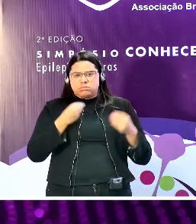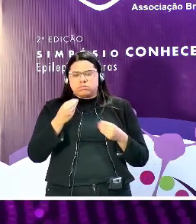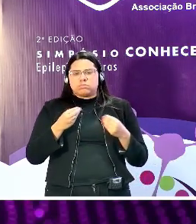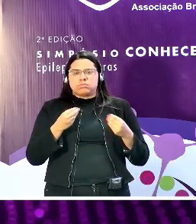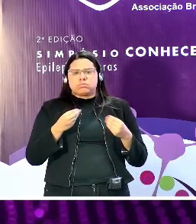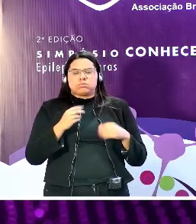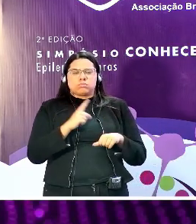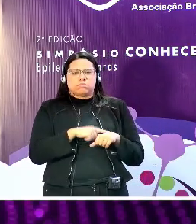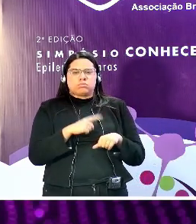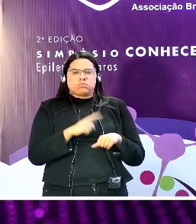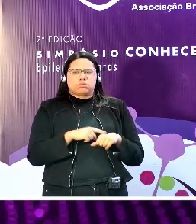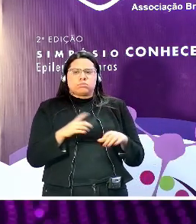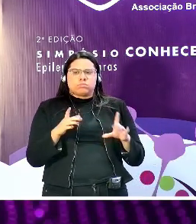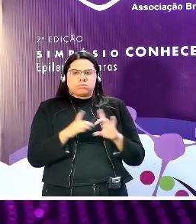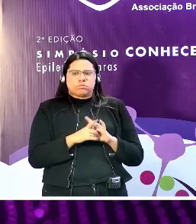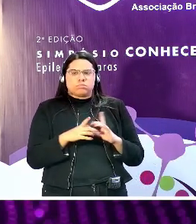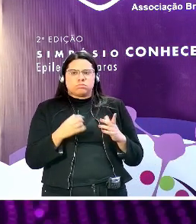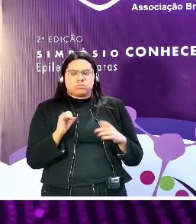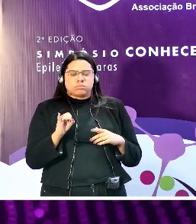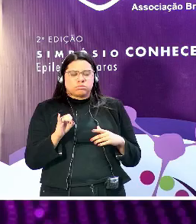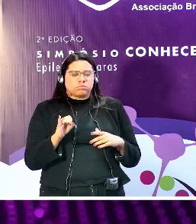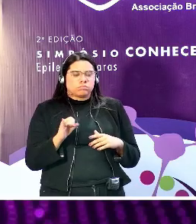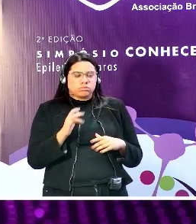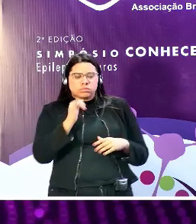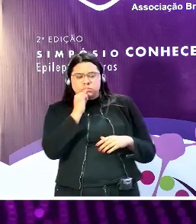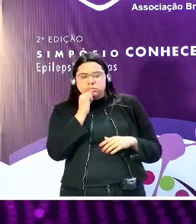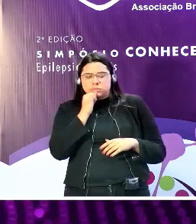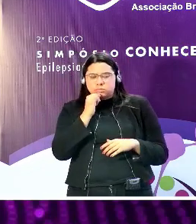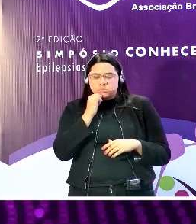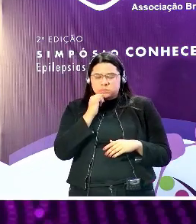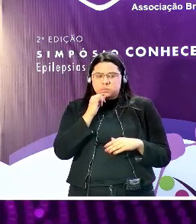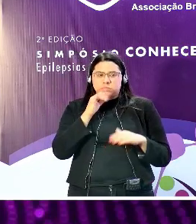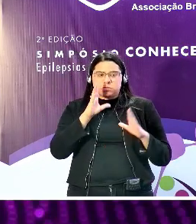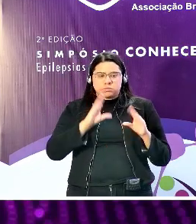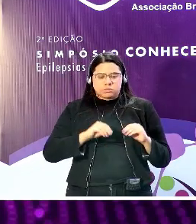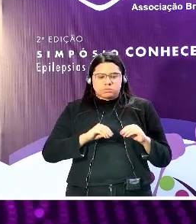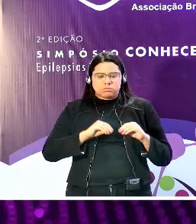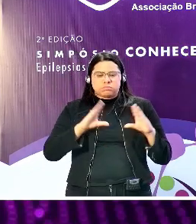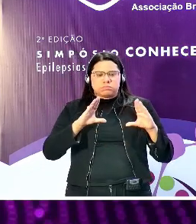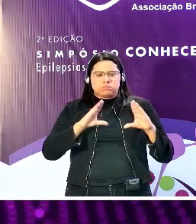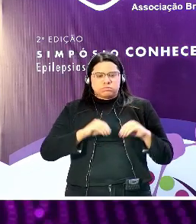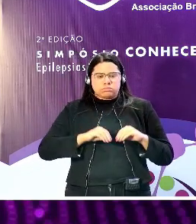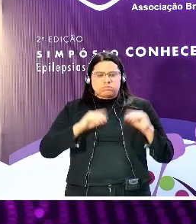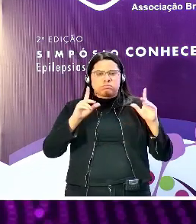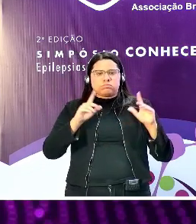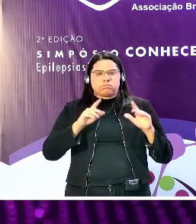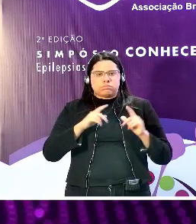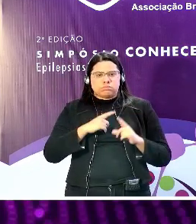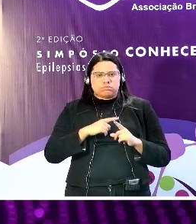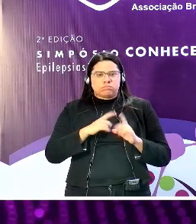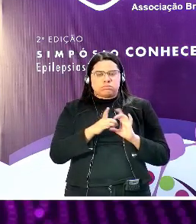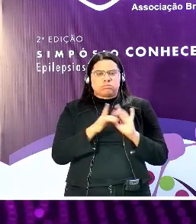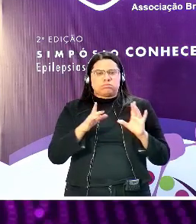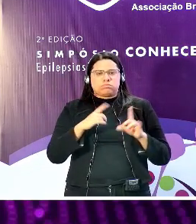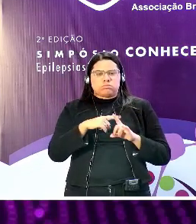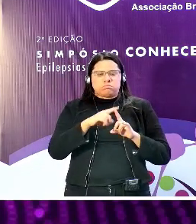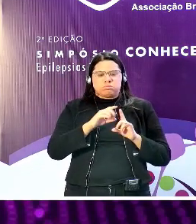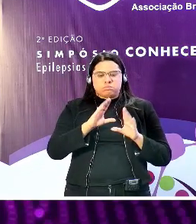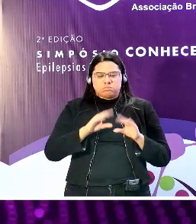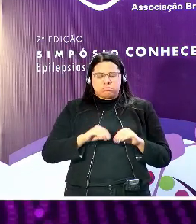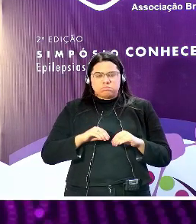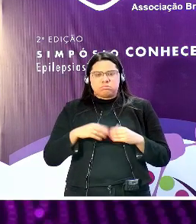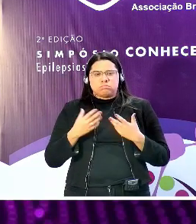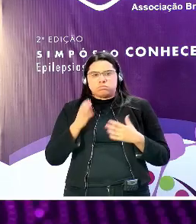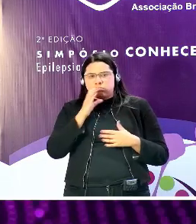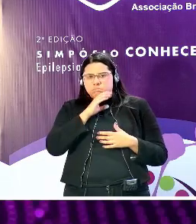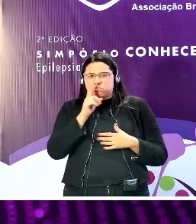dure para ter o efeito que você quer. Se você liga e desliga muito rápido, você pode não reconhecer o que acontece,